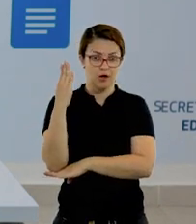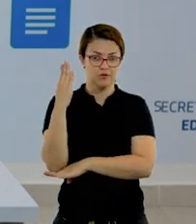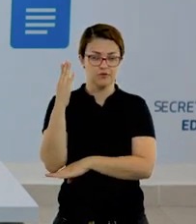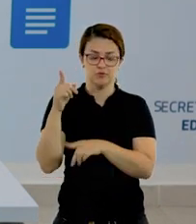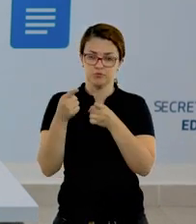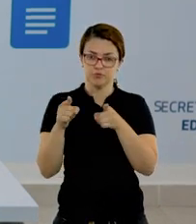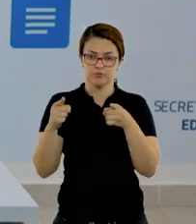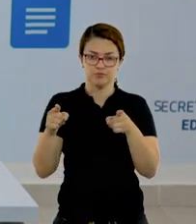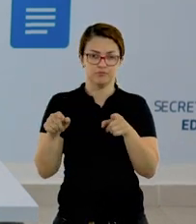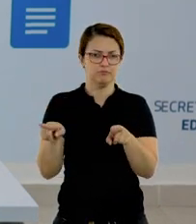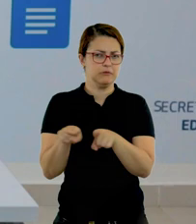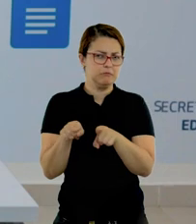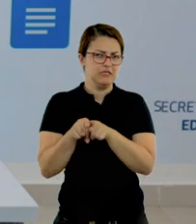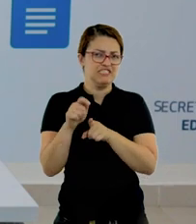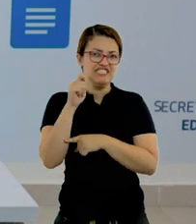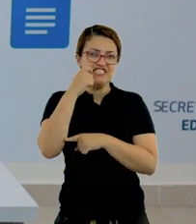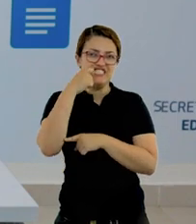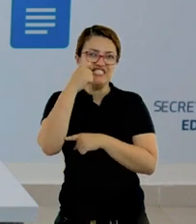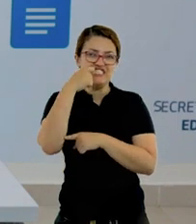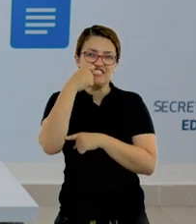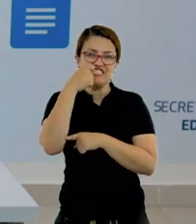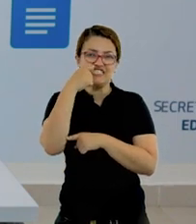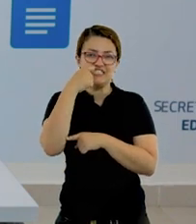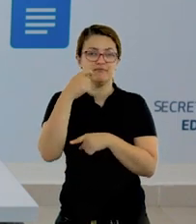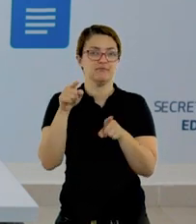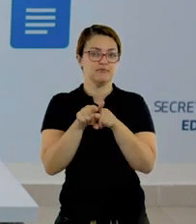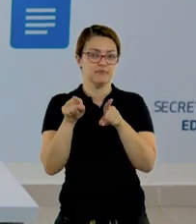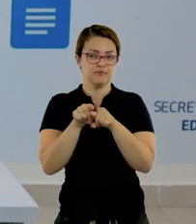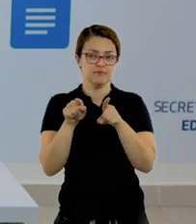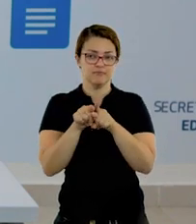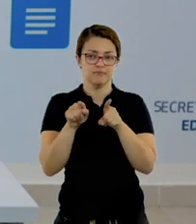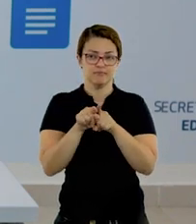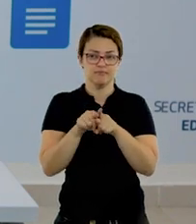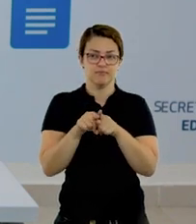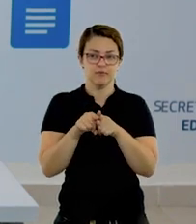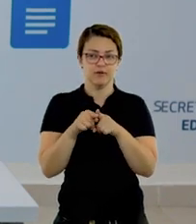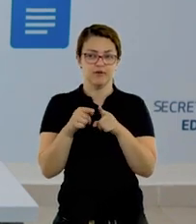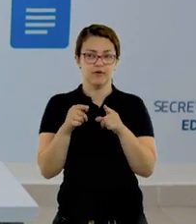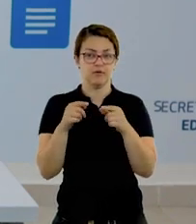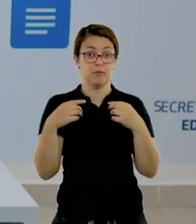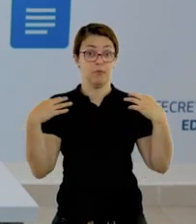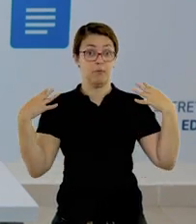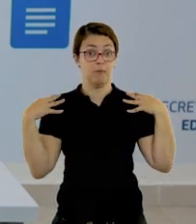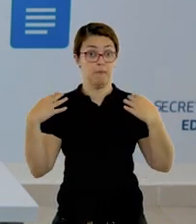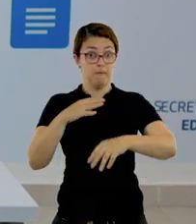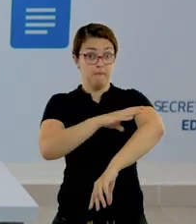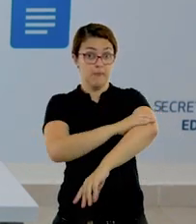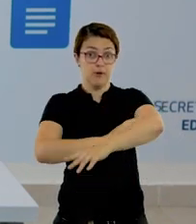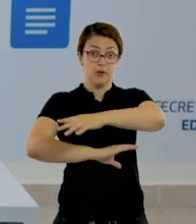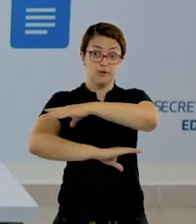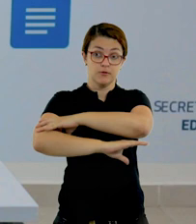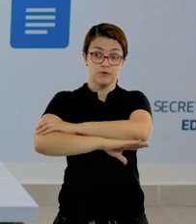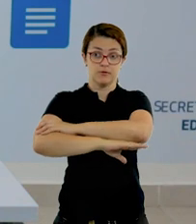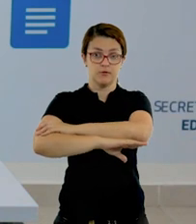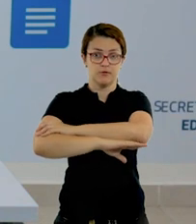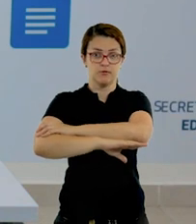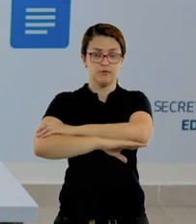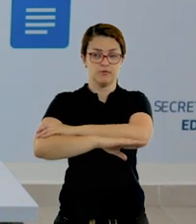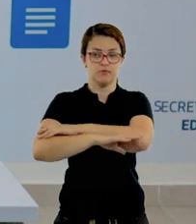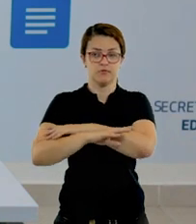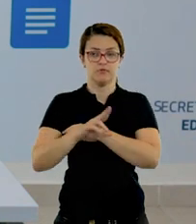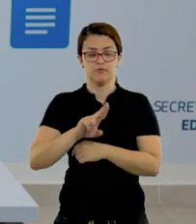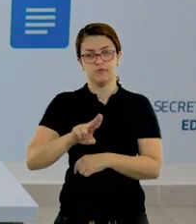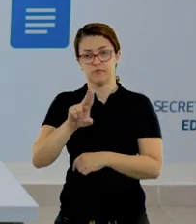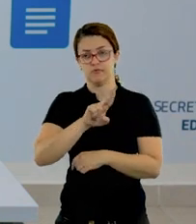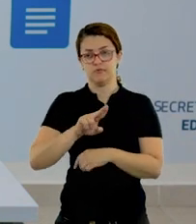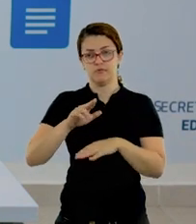que tem em casa, tá bom? Para poder fazer o ringue e também os bracinhos do boneco, ok? Que o boneco vai ser